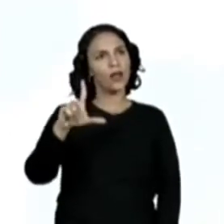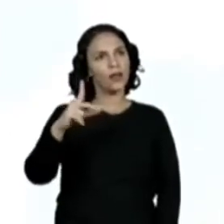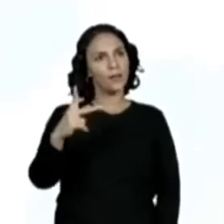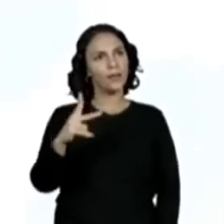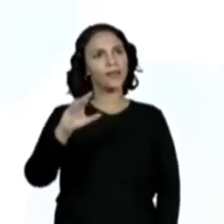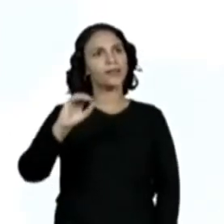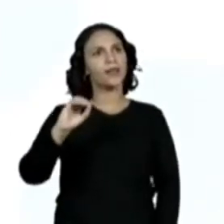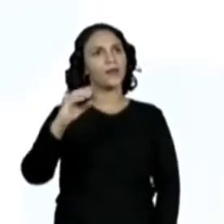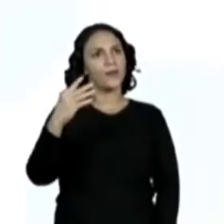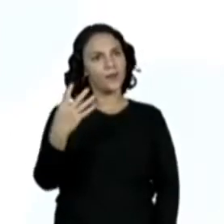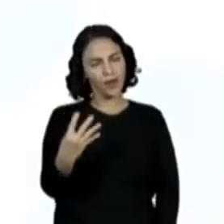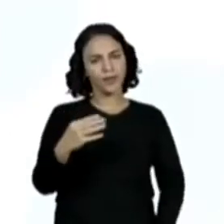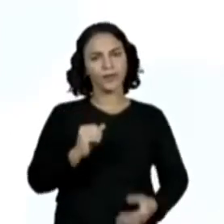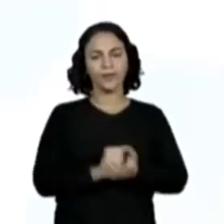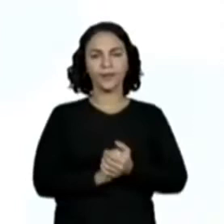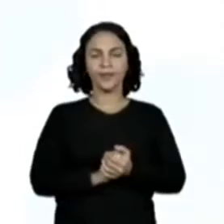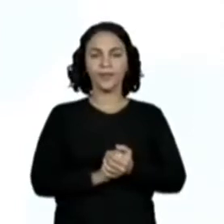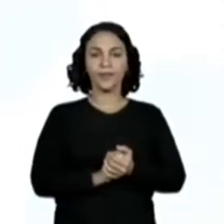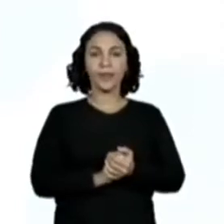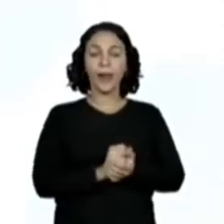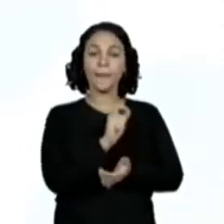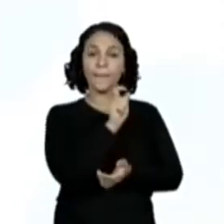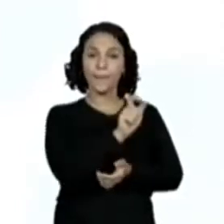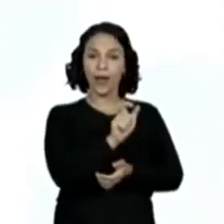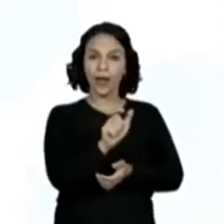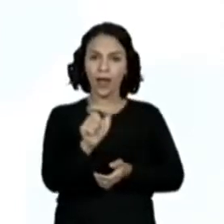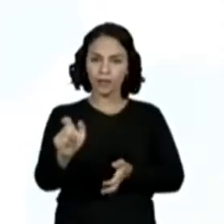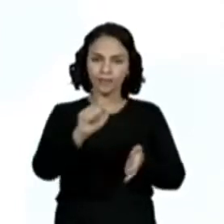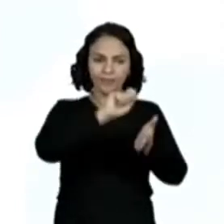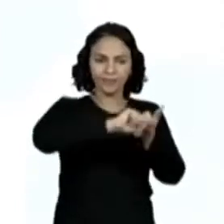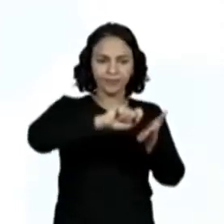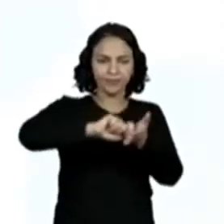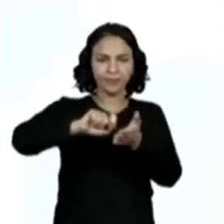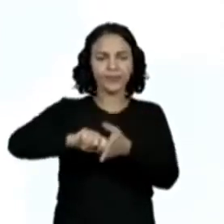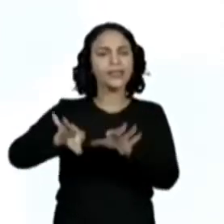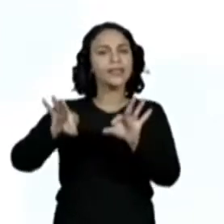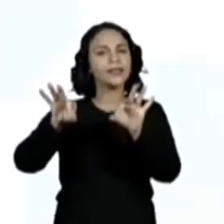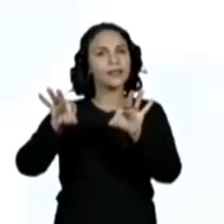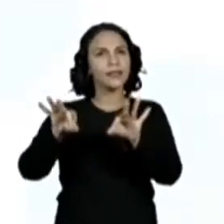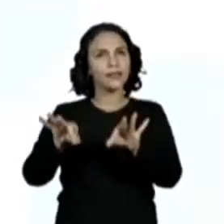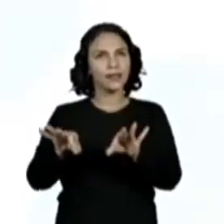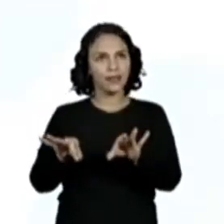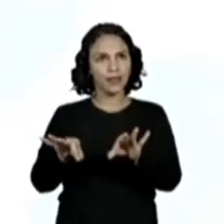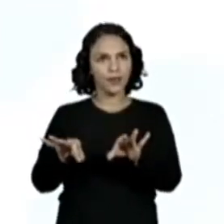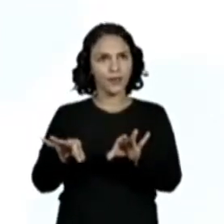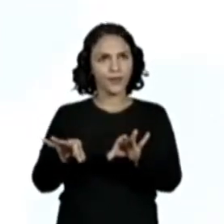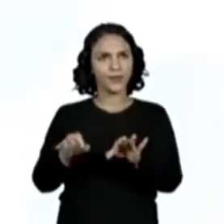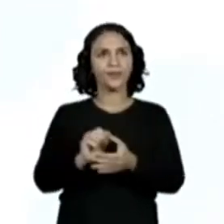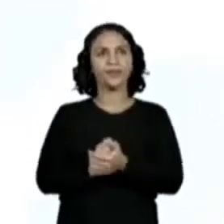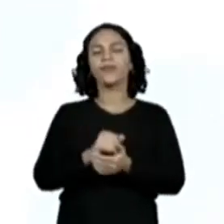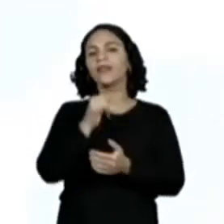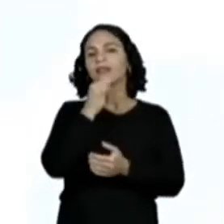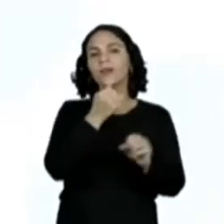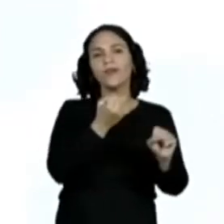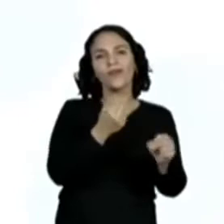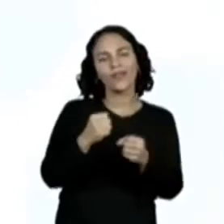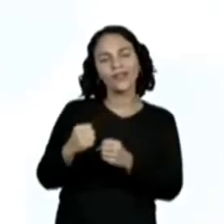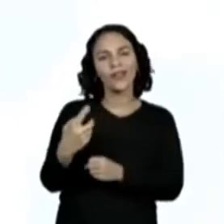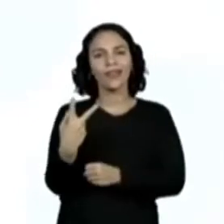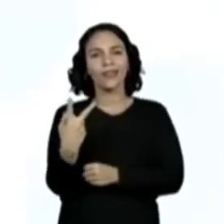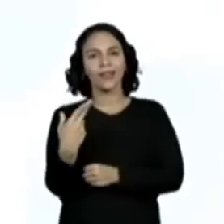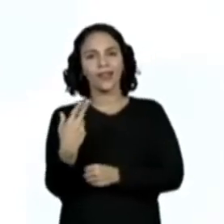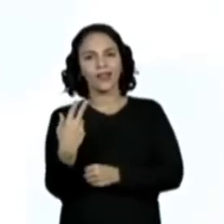LP04, grafar corretamente palavras com ditongos, vassoura,